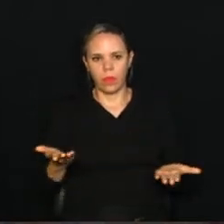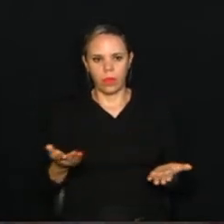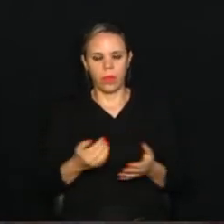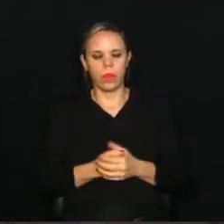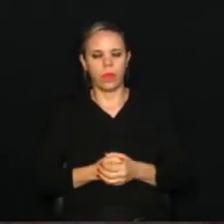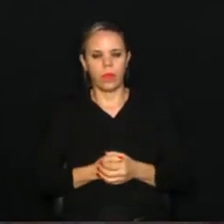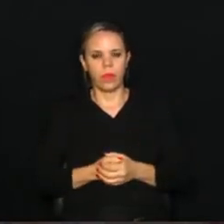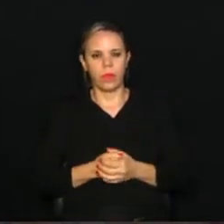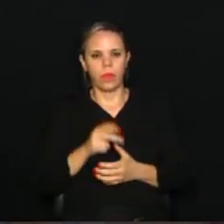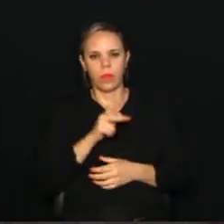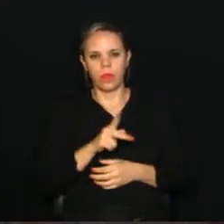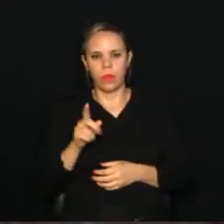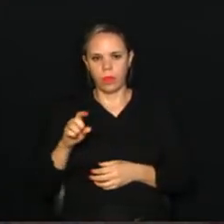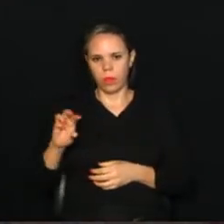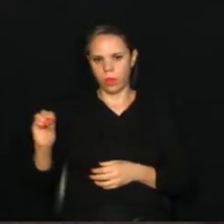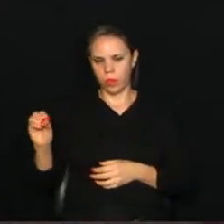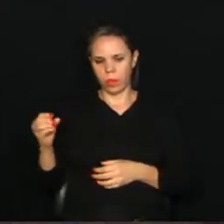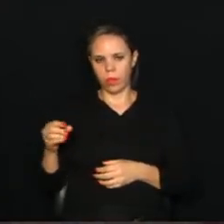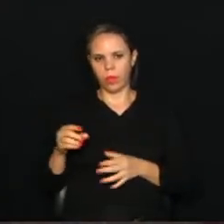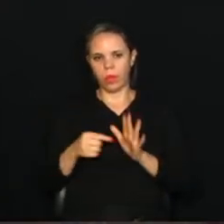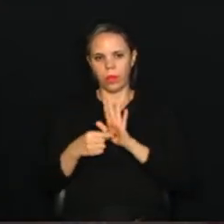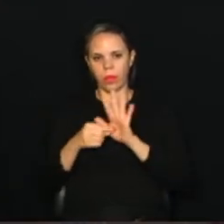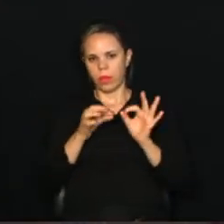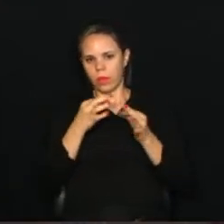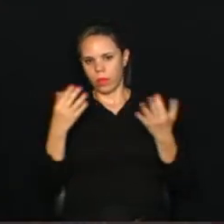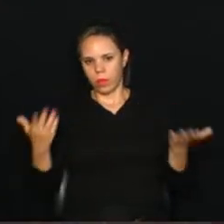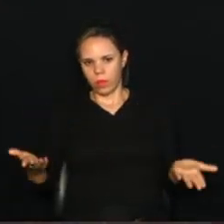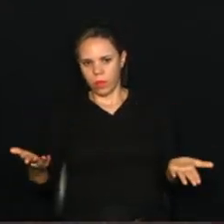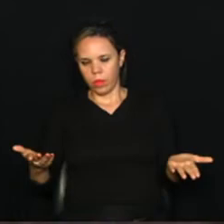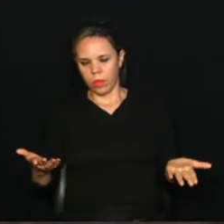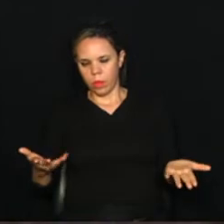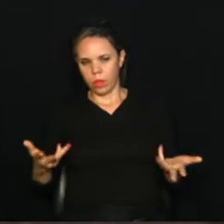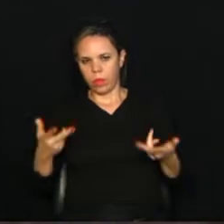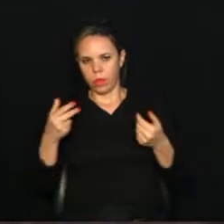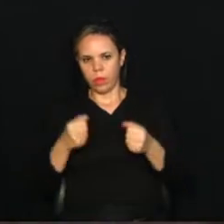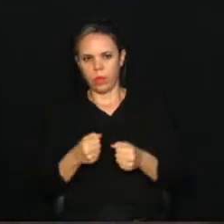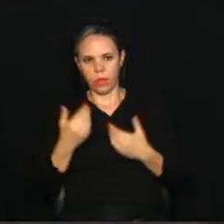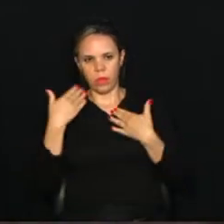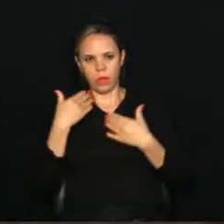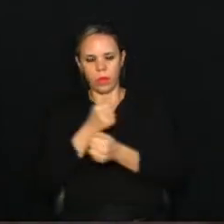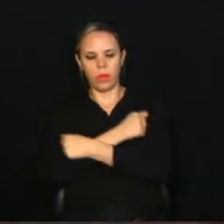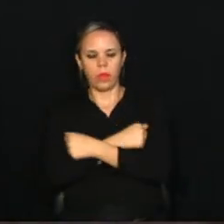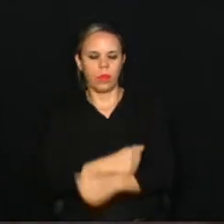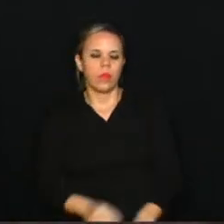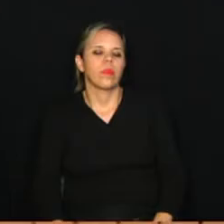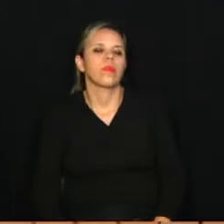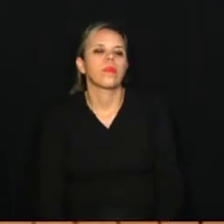e o professor Eduardo Coelho, que fez uma apresentação exemplar. Um abraço a todos.